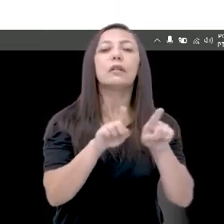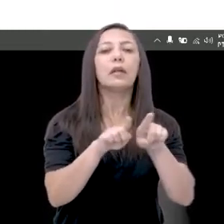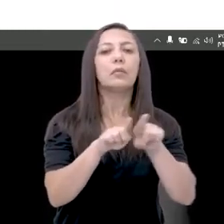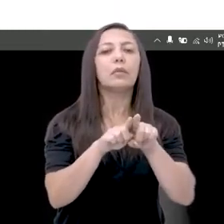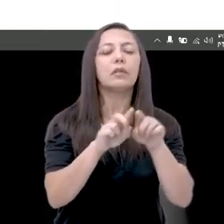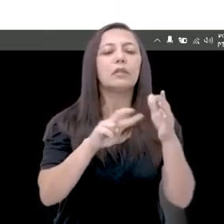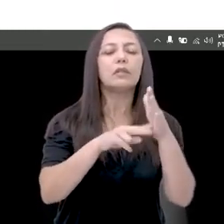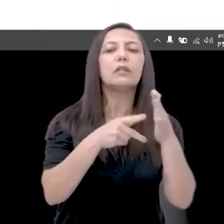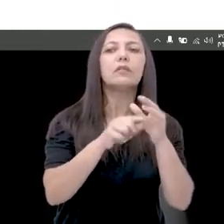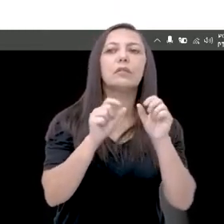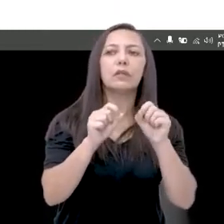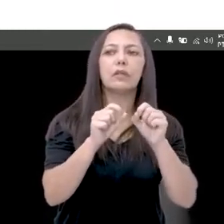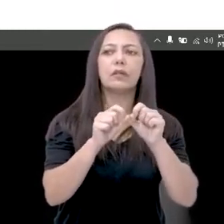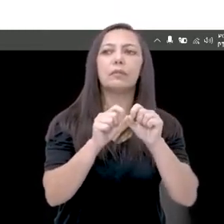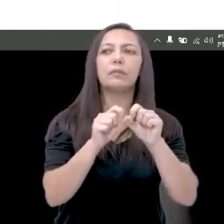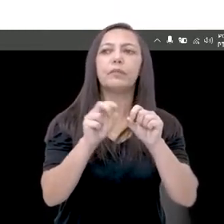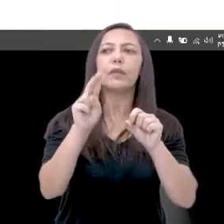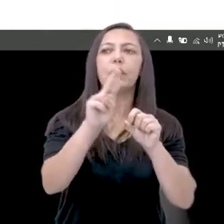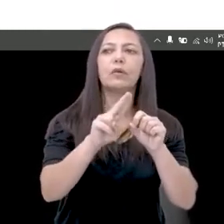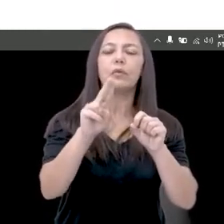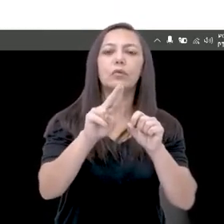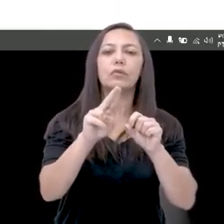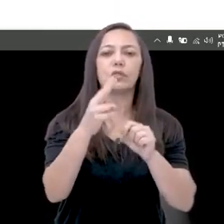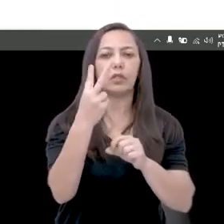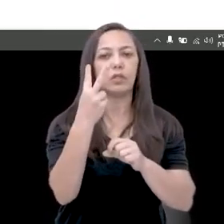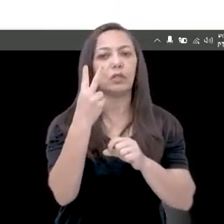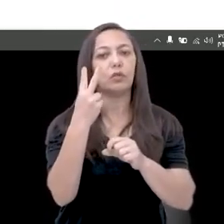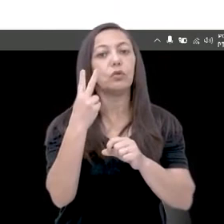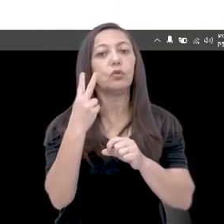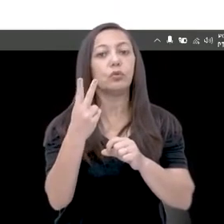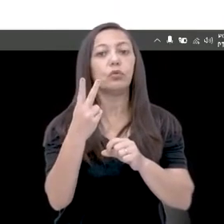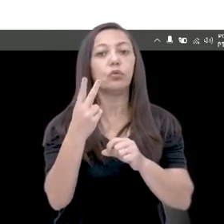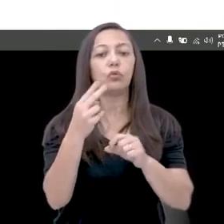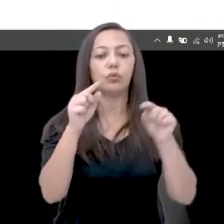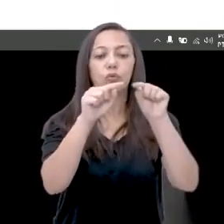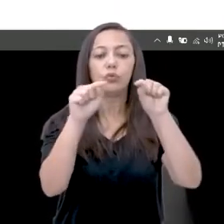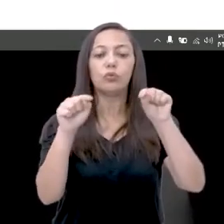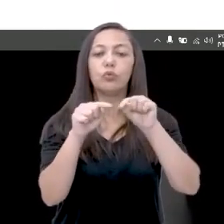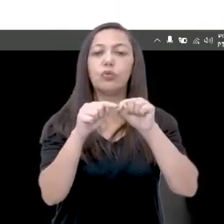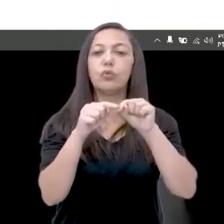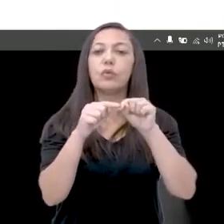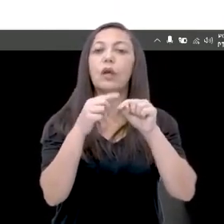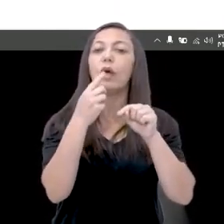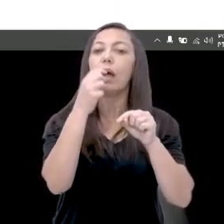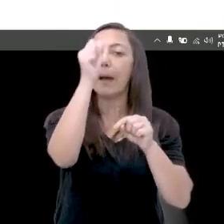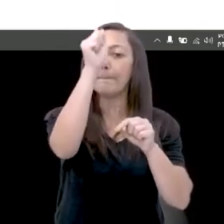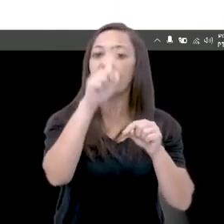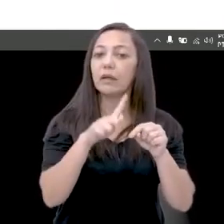uma parte de tinta vermelha. Utilizei 2 partes de tinta amarela.